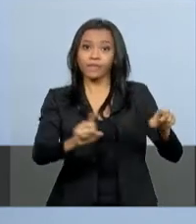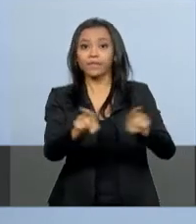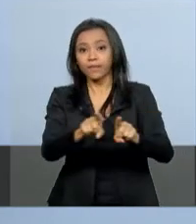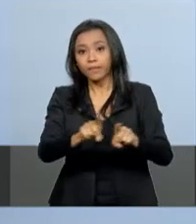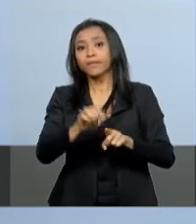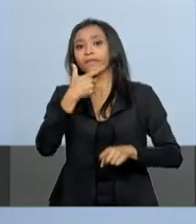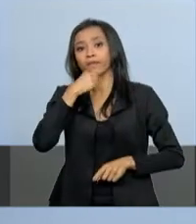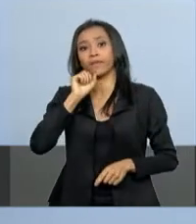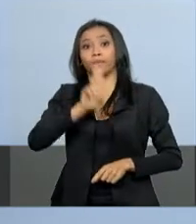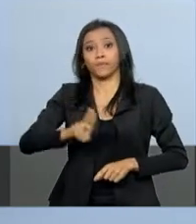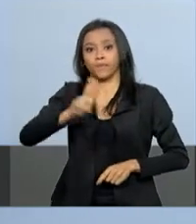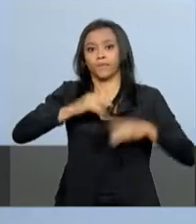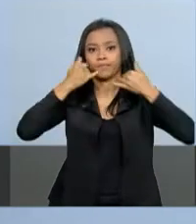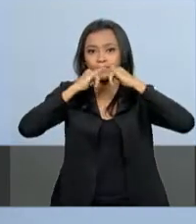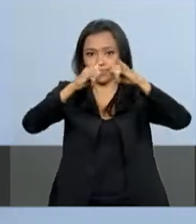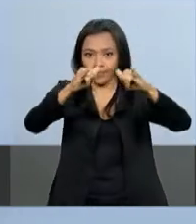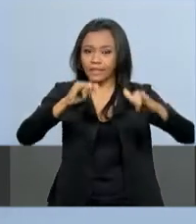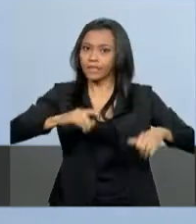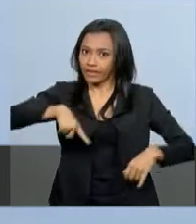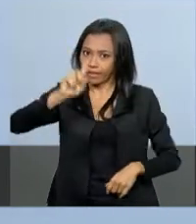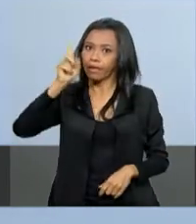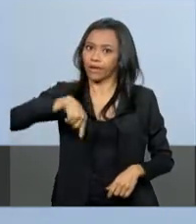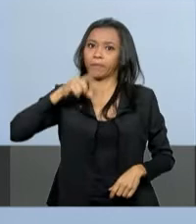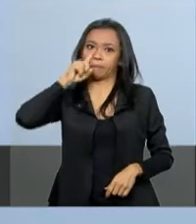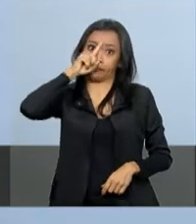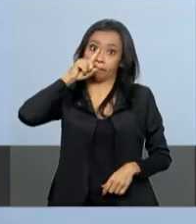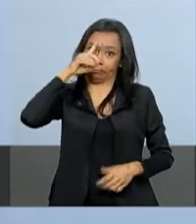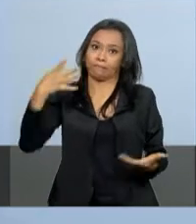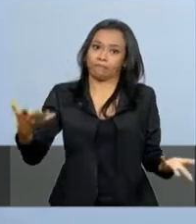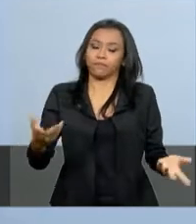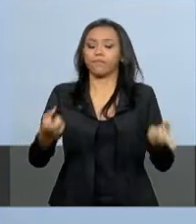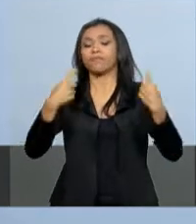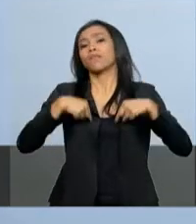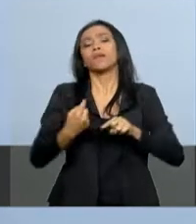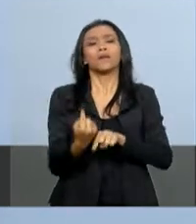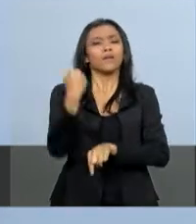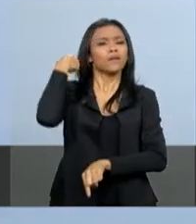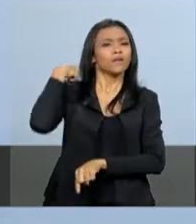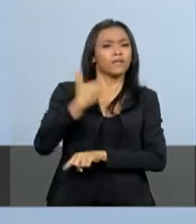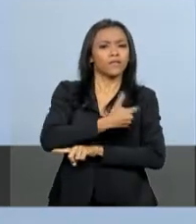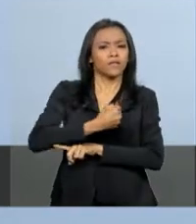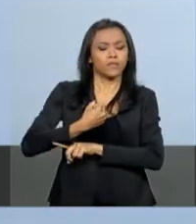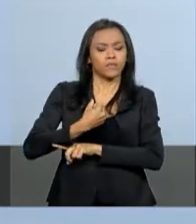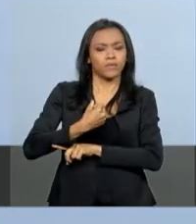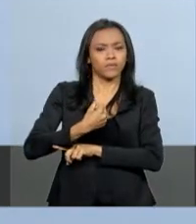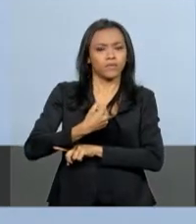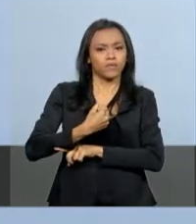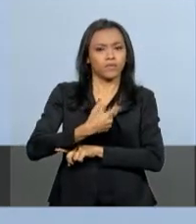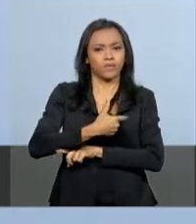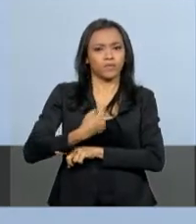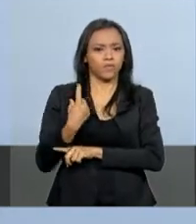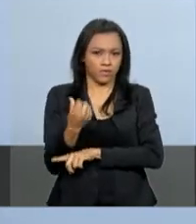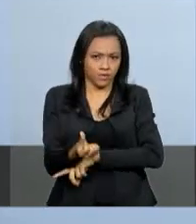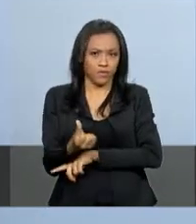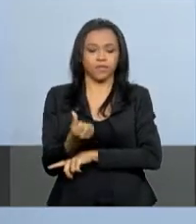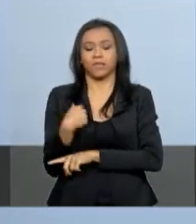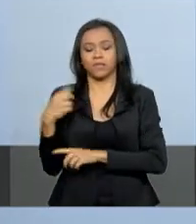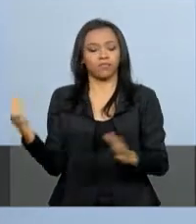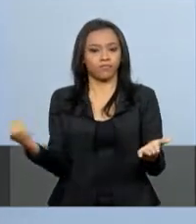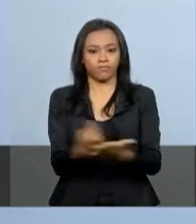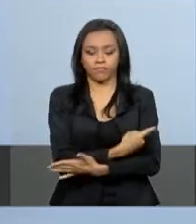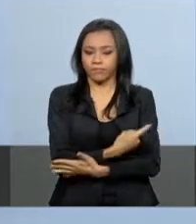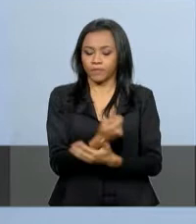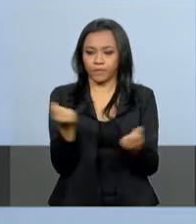grave em 2016 e nos deparamos meus senhores e senhoras com várias missões